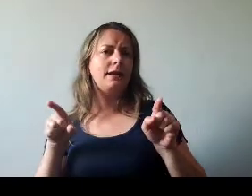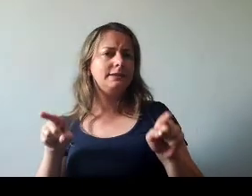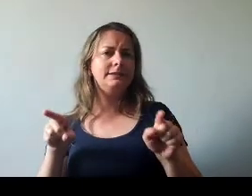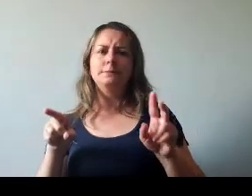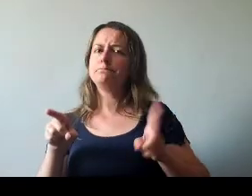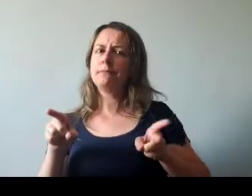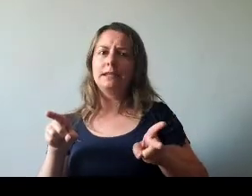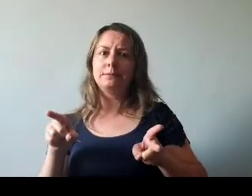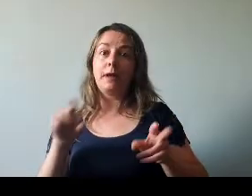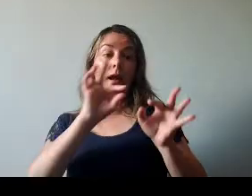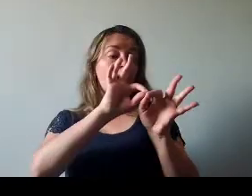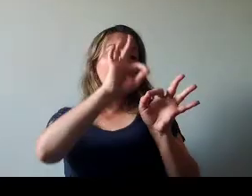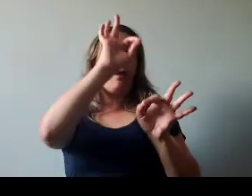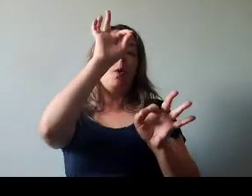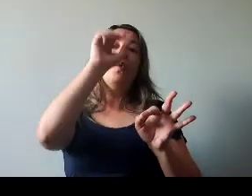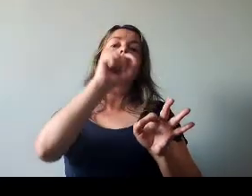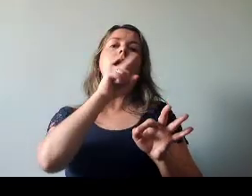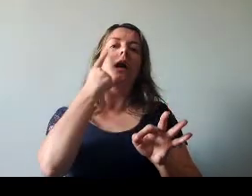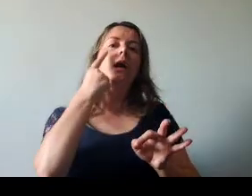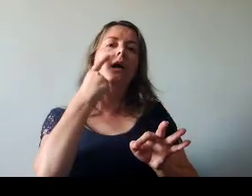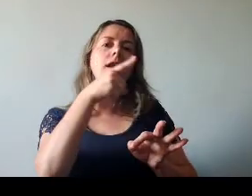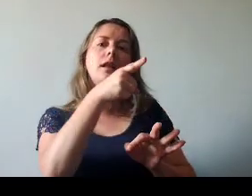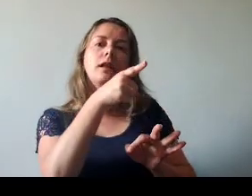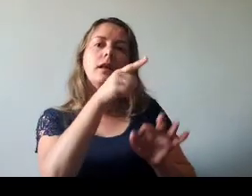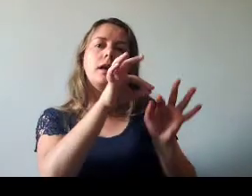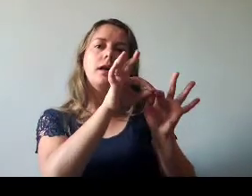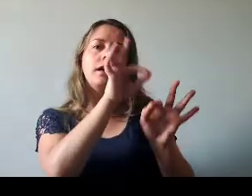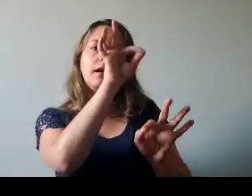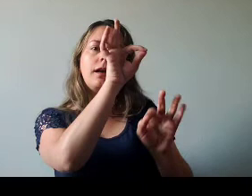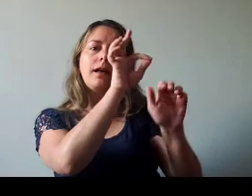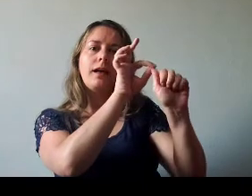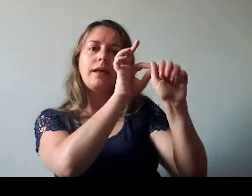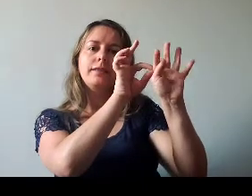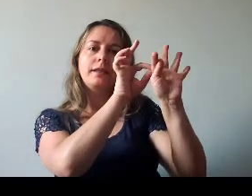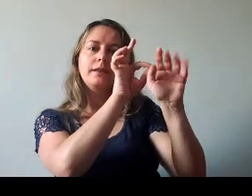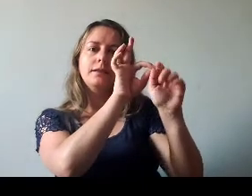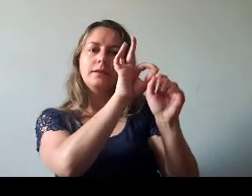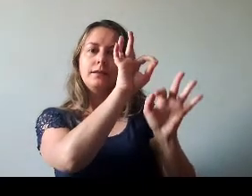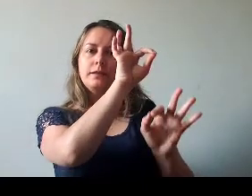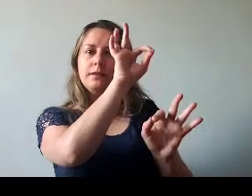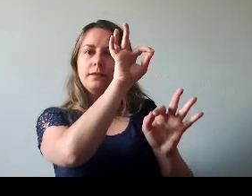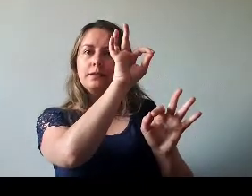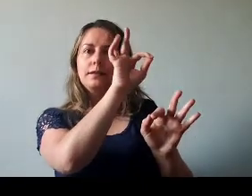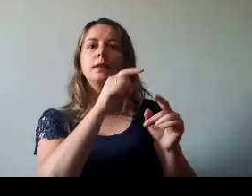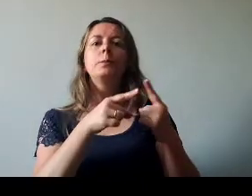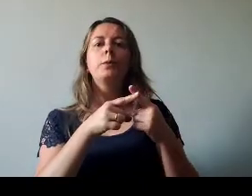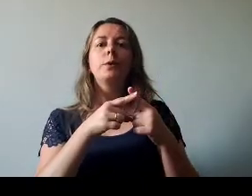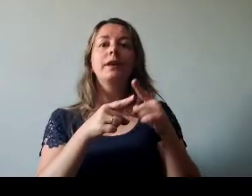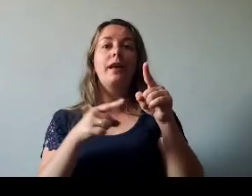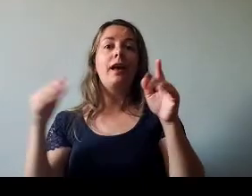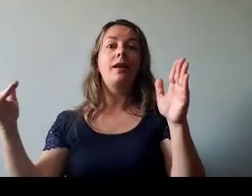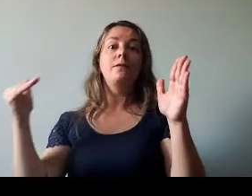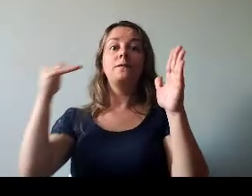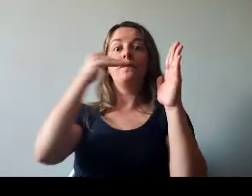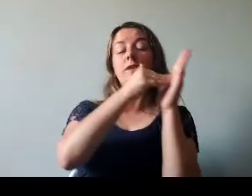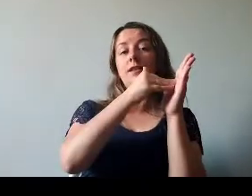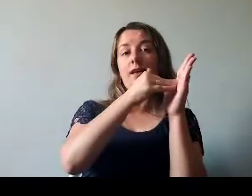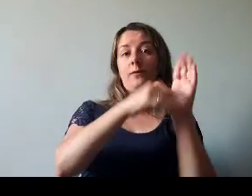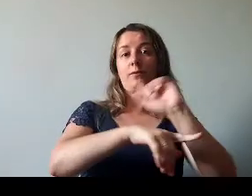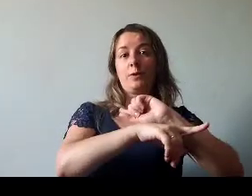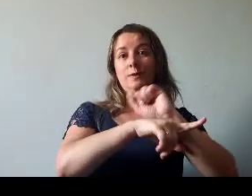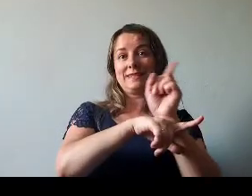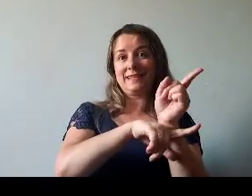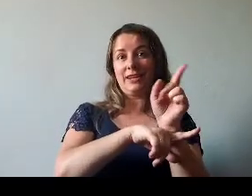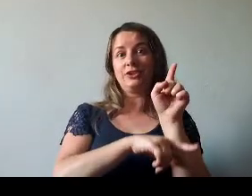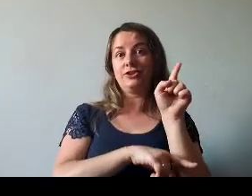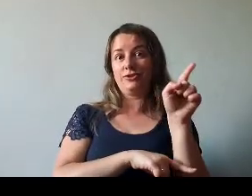de AT aqui, tá? Por quê? Porque, na verdade, aqui é a velocidade final, né? Velocidade final pega